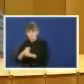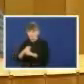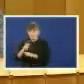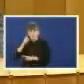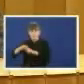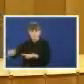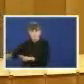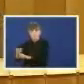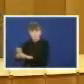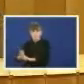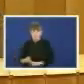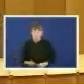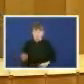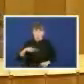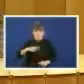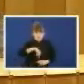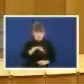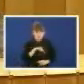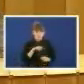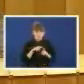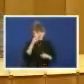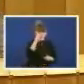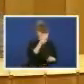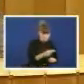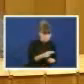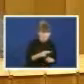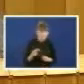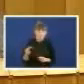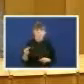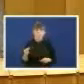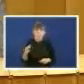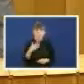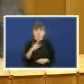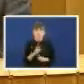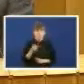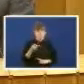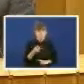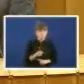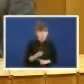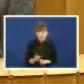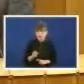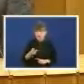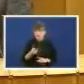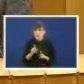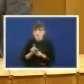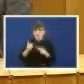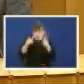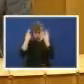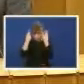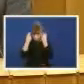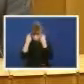E estamos facendo dentro do respeto e tolerancia sen creer en provocacións e sen deixaros arrastrar polos seus